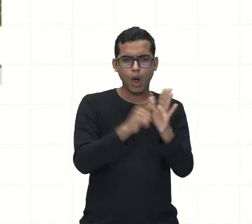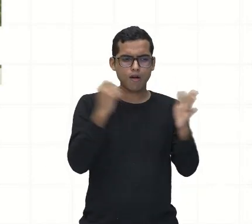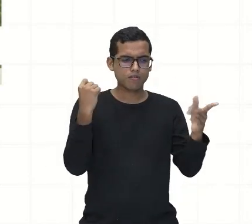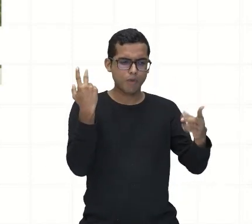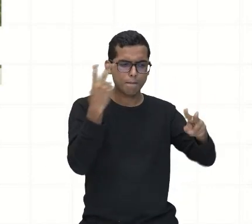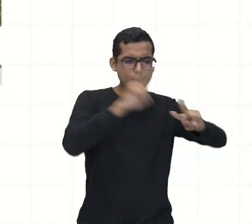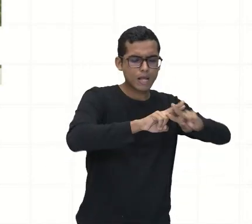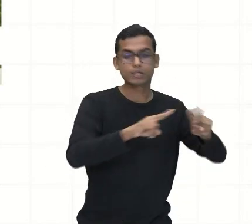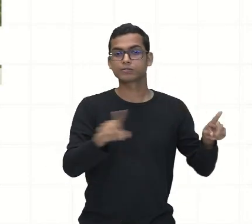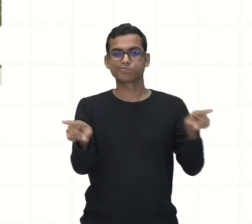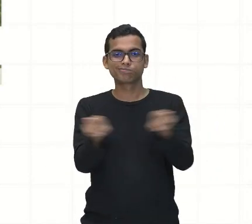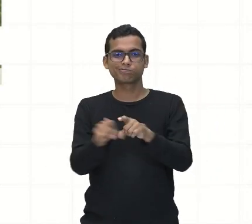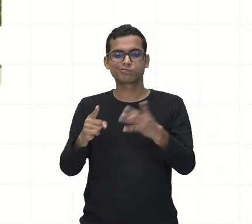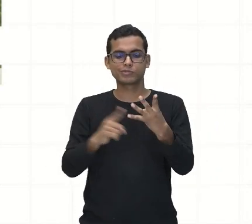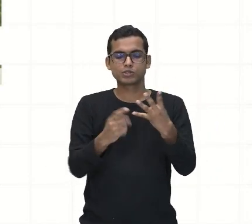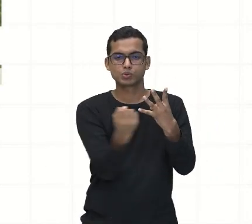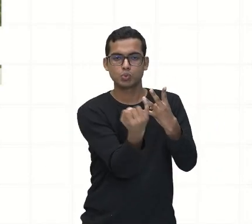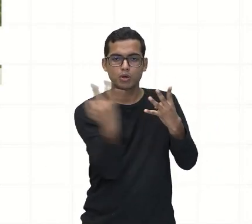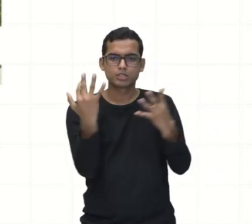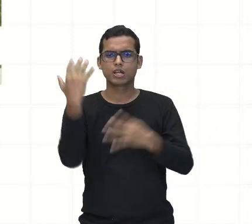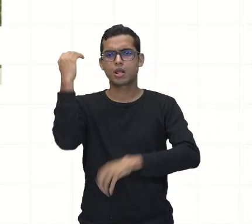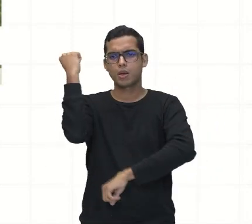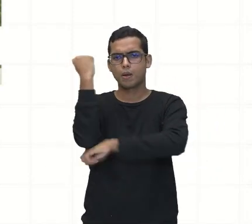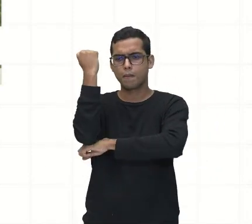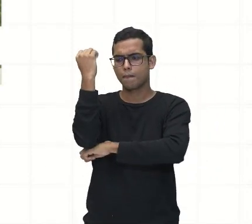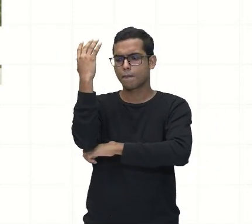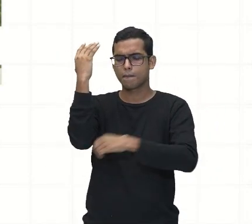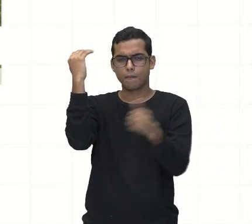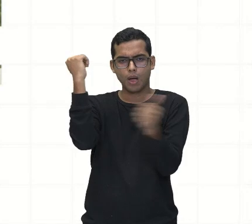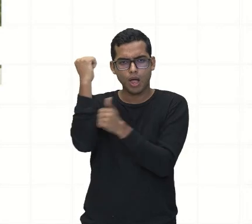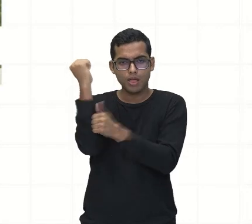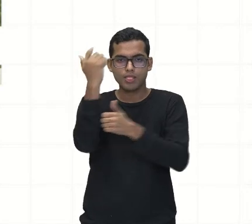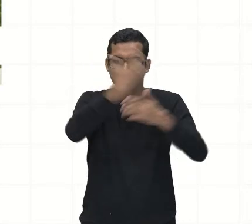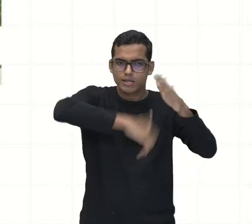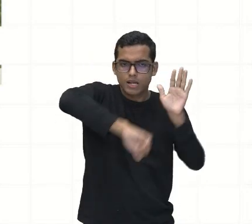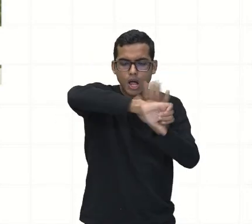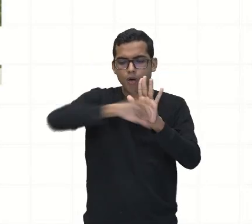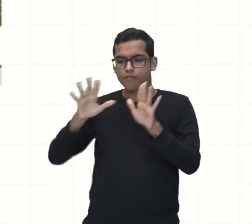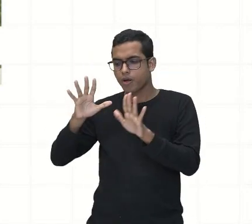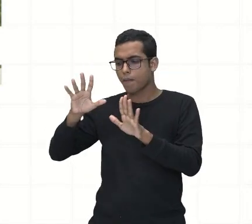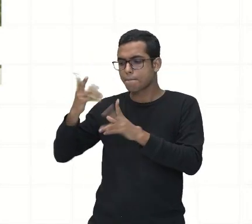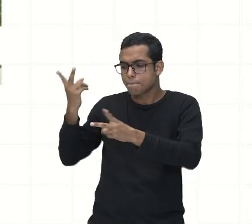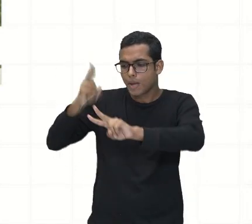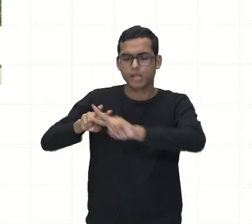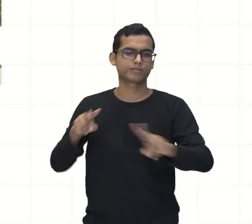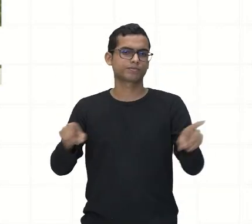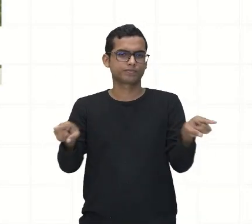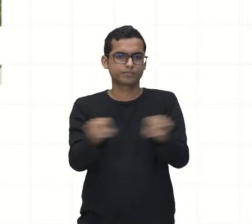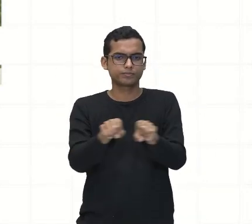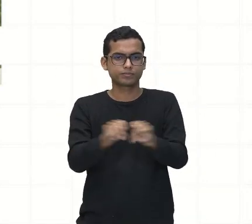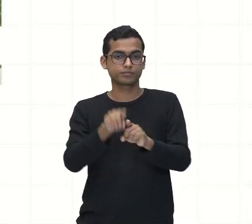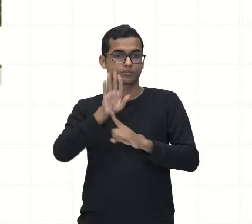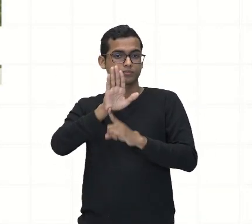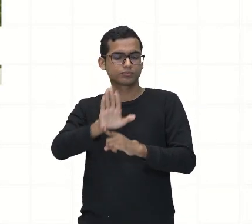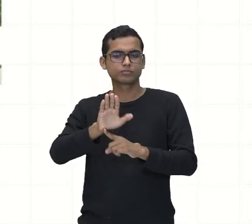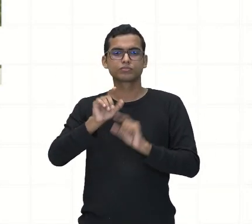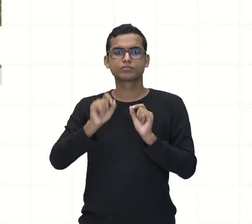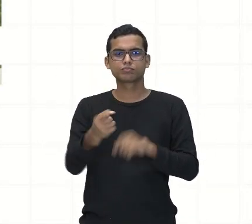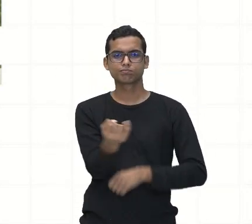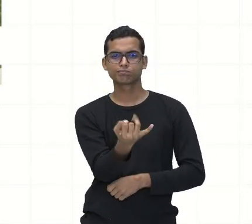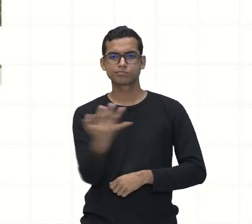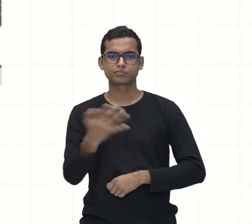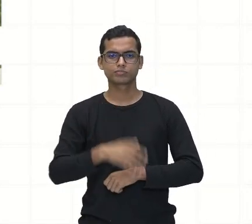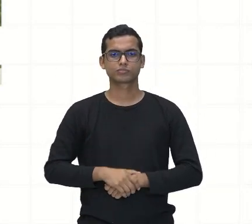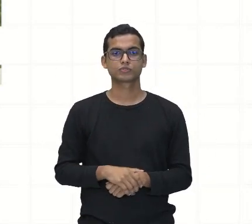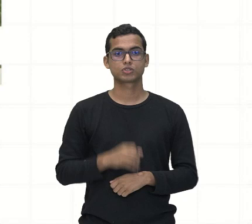a quantidade de madeira. Então, nessa imagem ele já traz aqui que 2.131